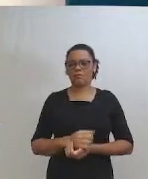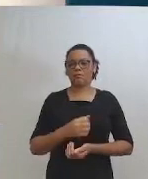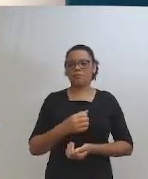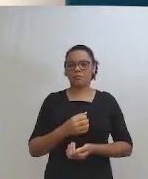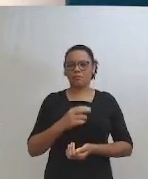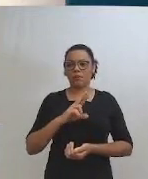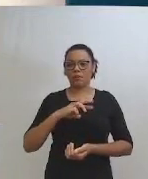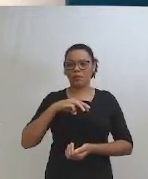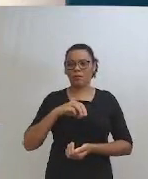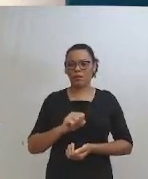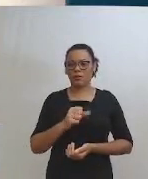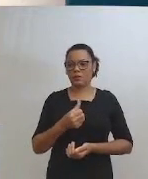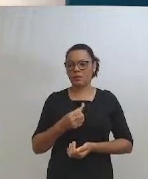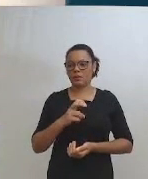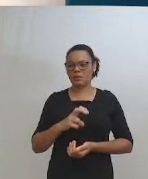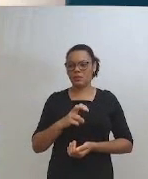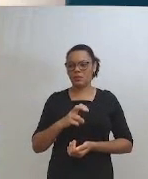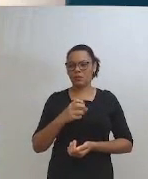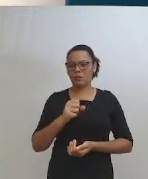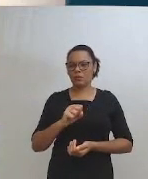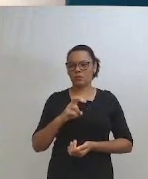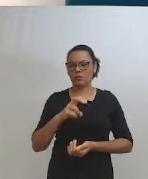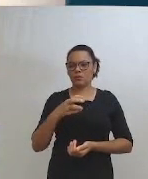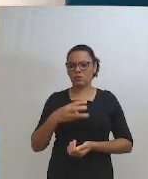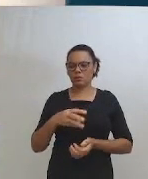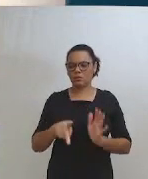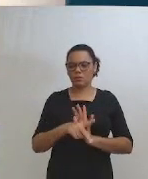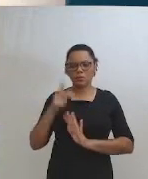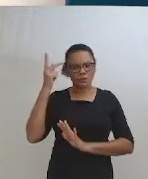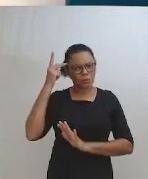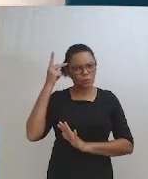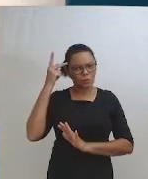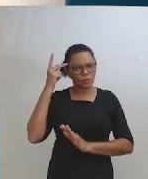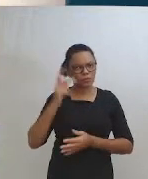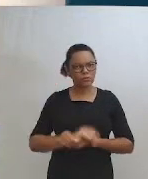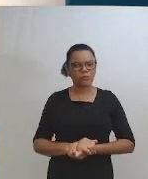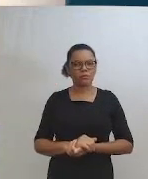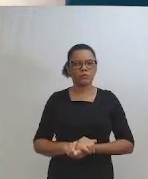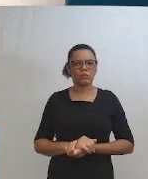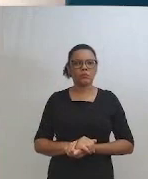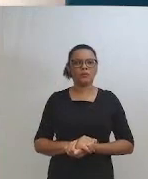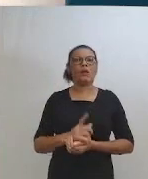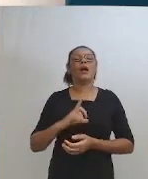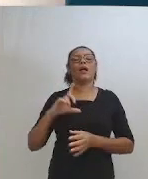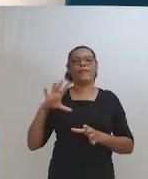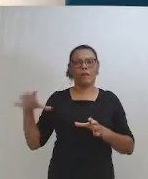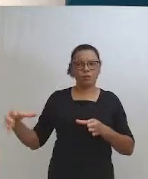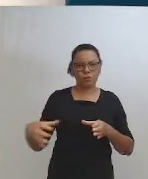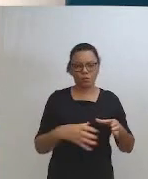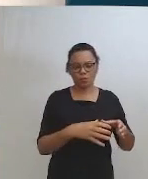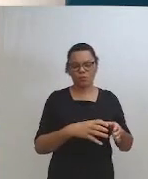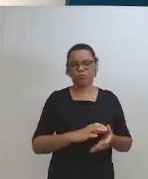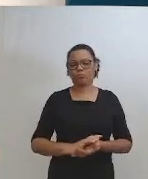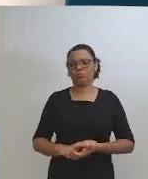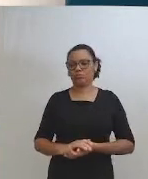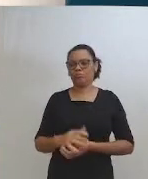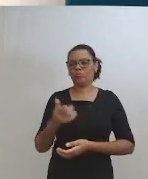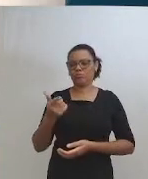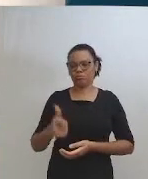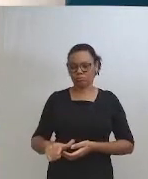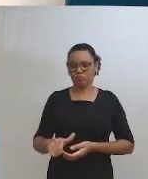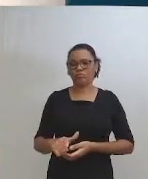Eu acho que isso ainda é. Esse ainda é Facebook. Ainda está no bloco. Vamos, então, para o agravo